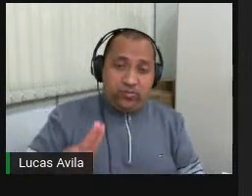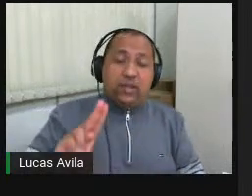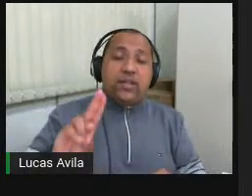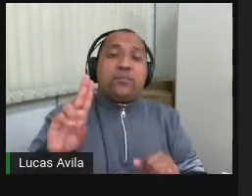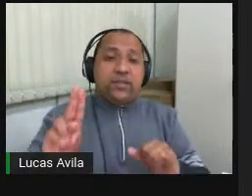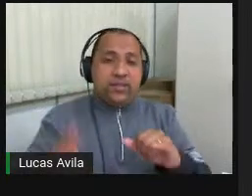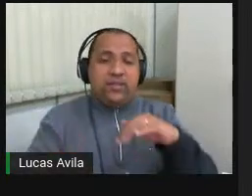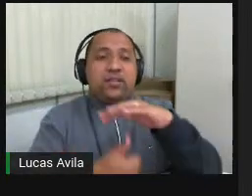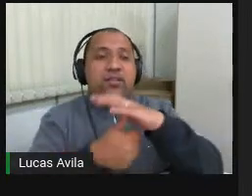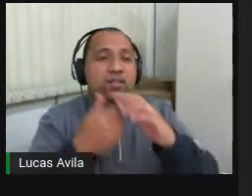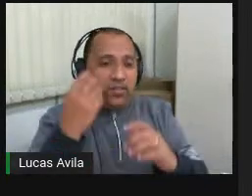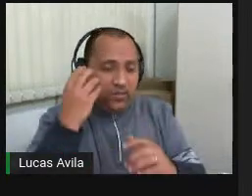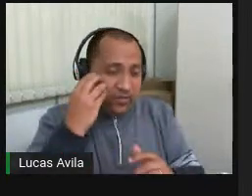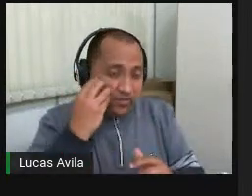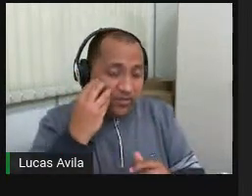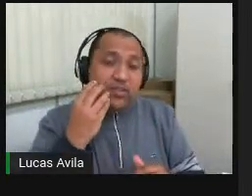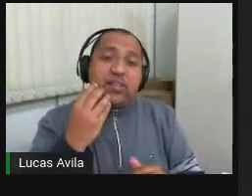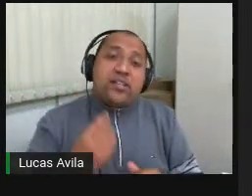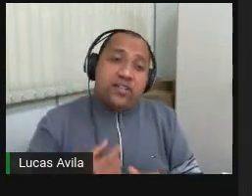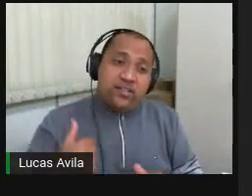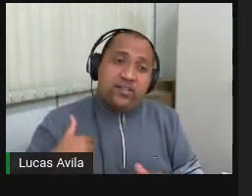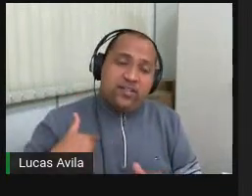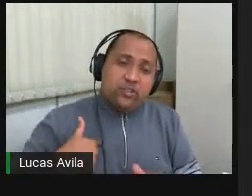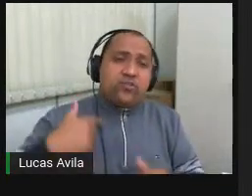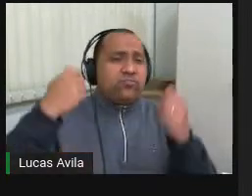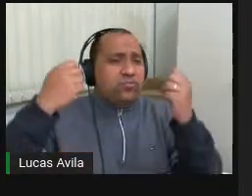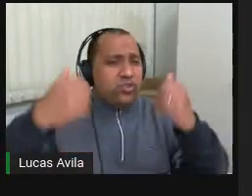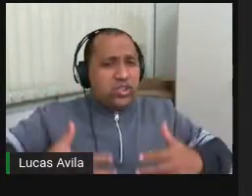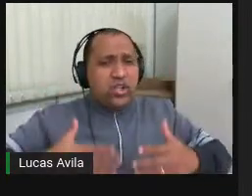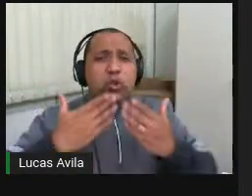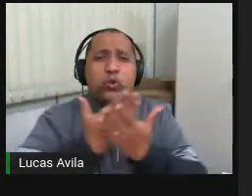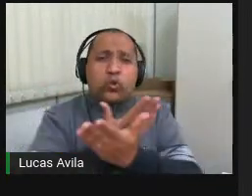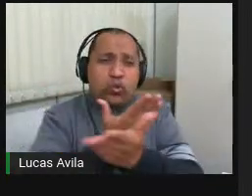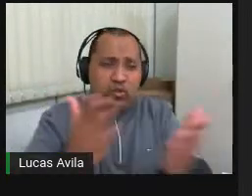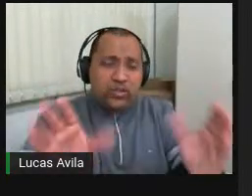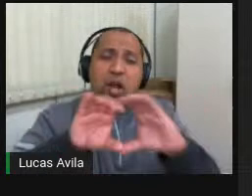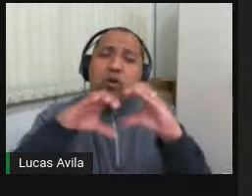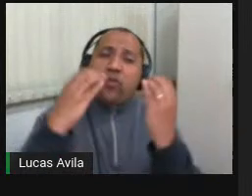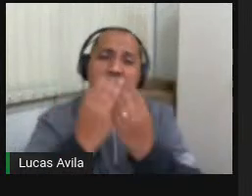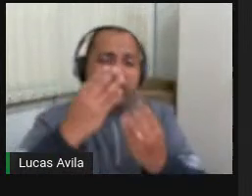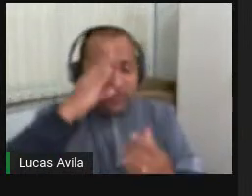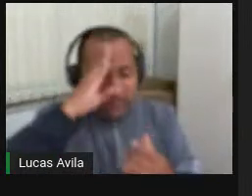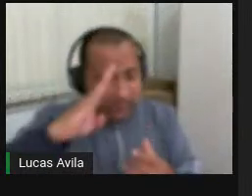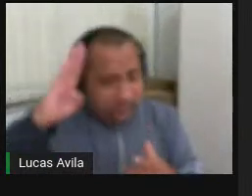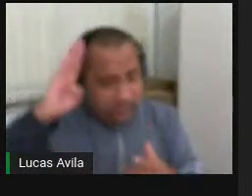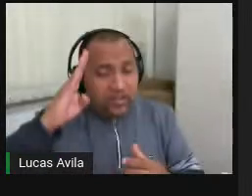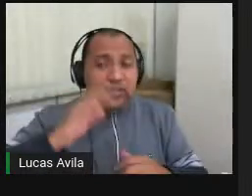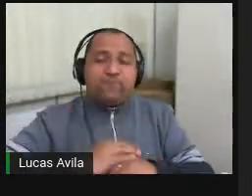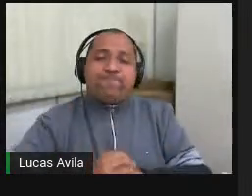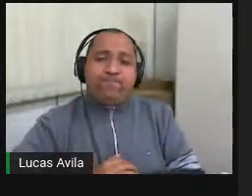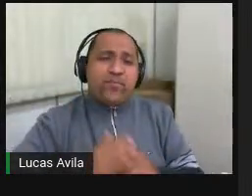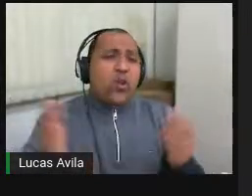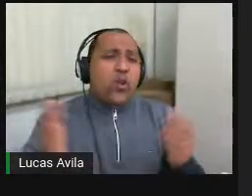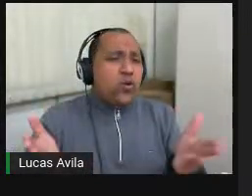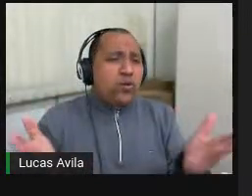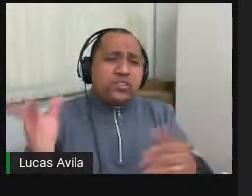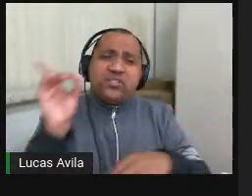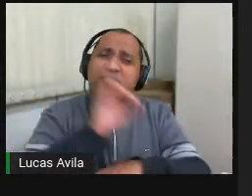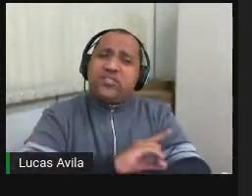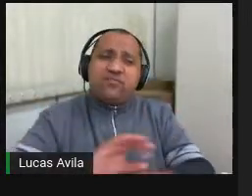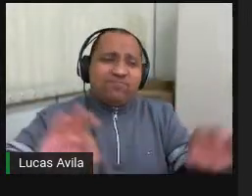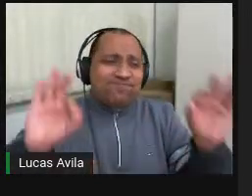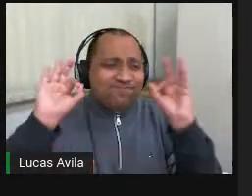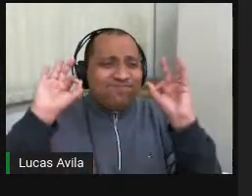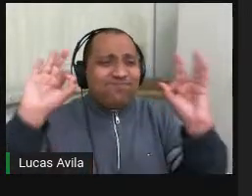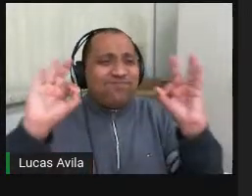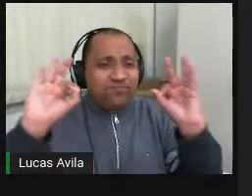Roberlaine Ribeiro Jorge, estendo a toda a comunidade acadêmica. Hoje é um dia muito especial, momento